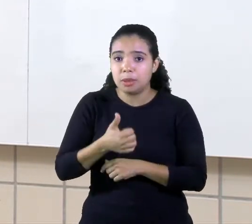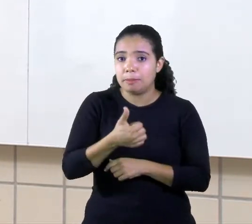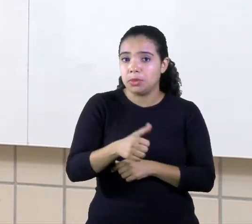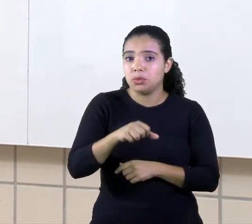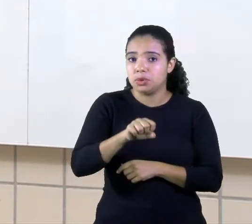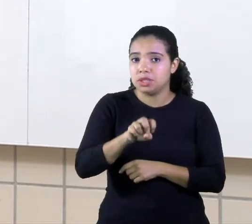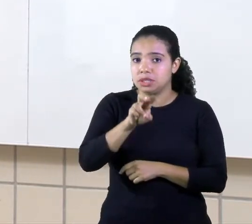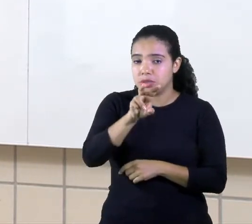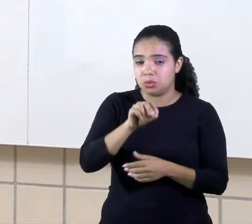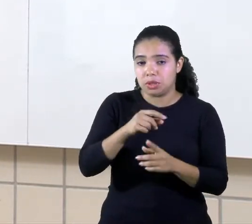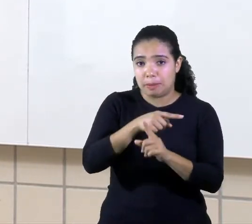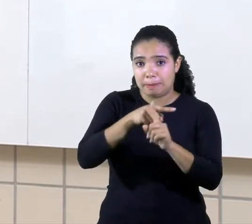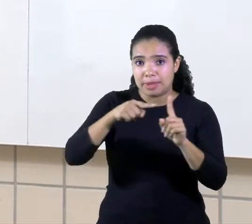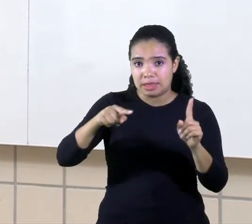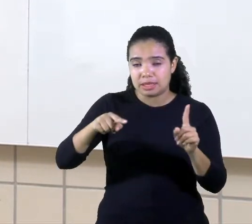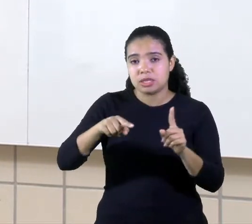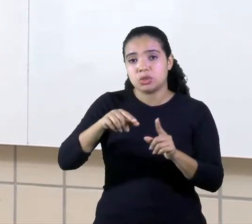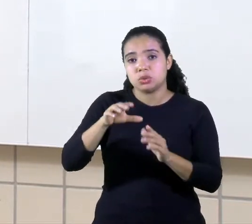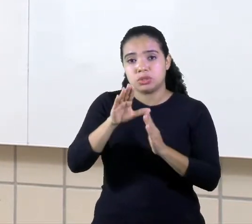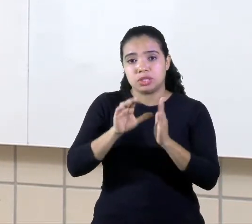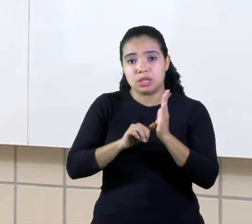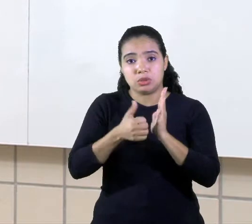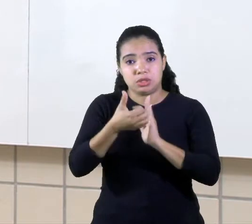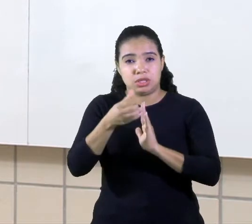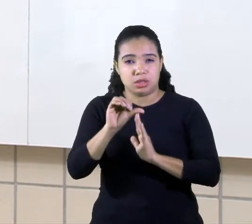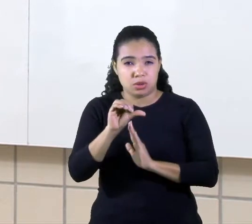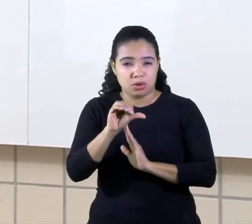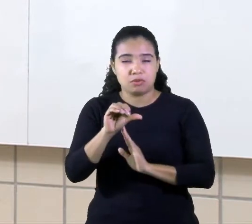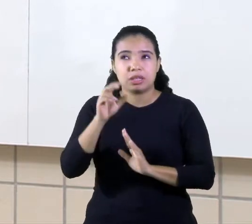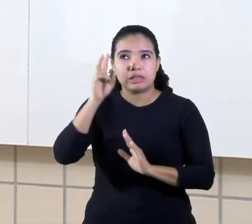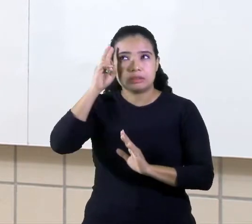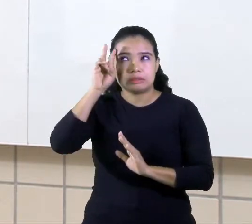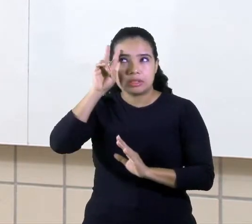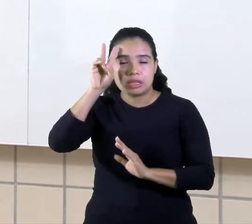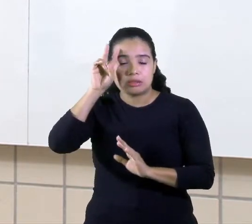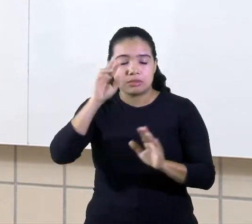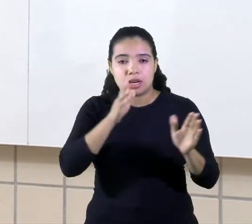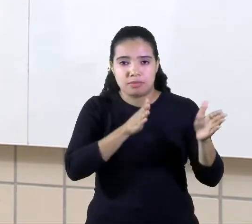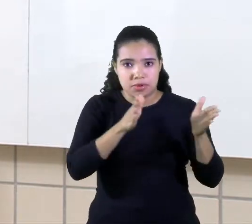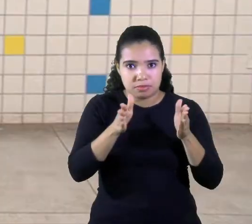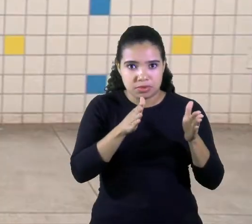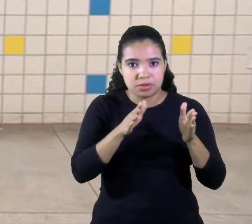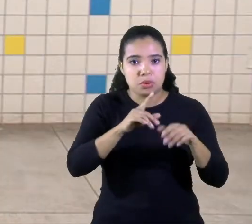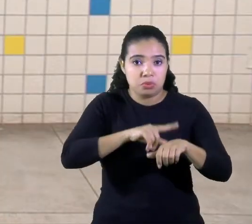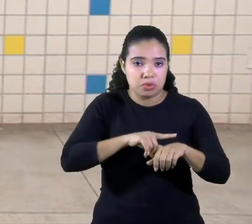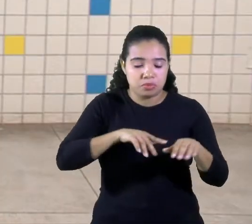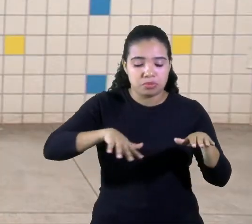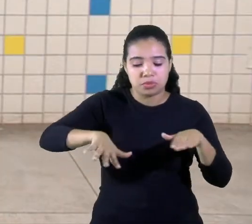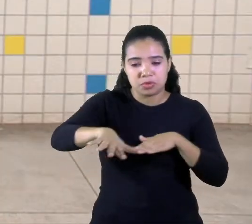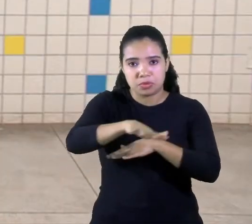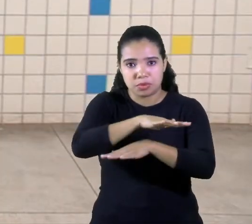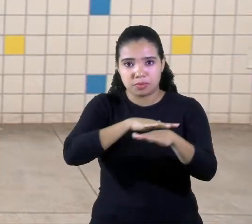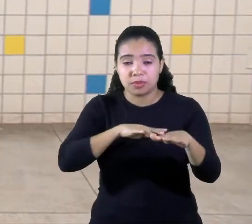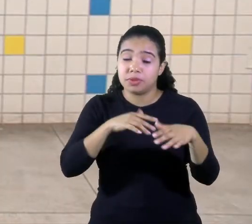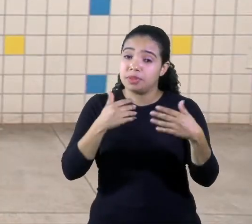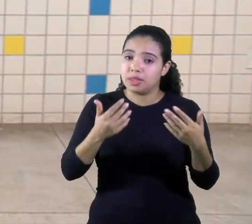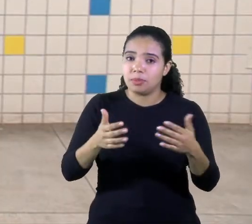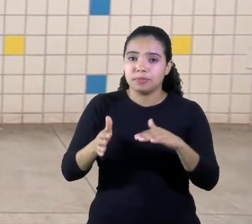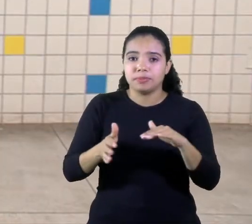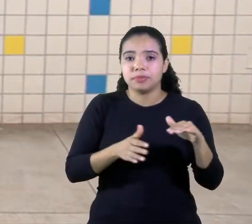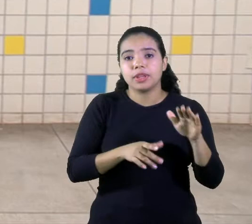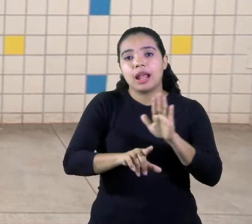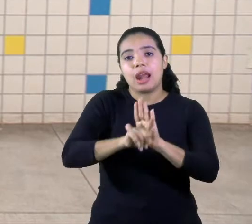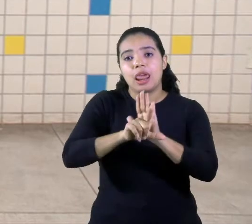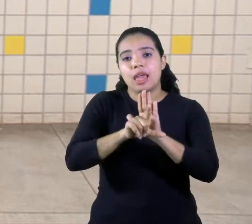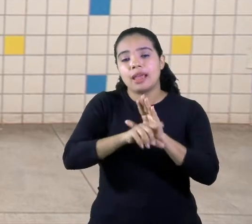metade do século XIX. A gente tem que sempre se localizar no tempo e no espaço. Essa lei, chamada Lei